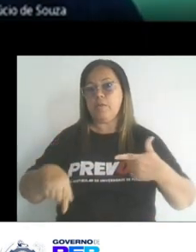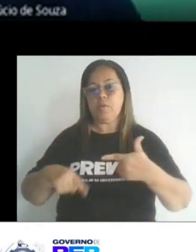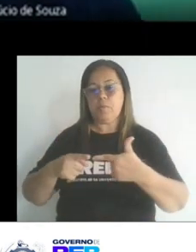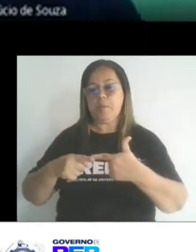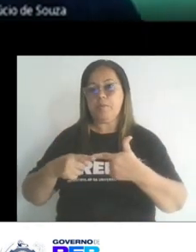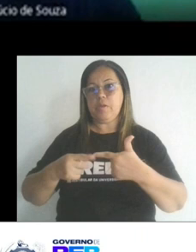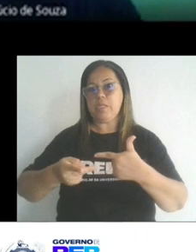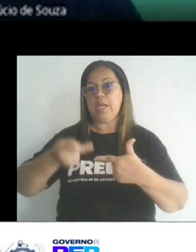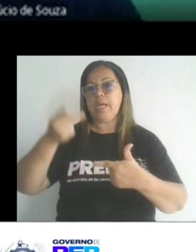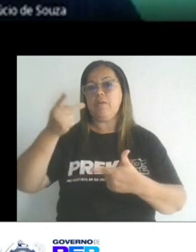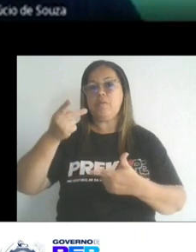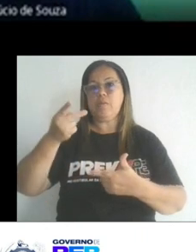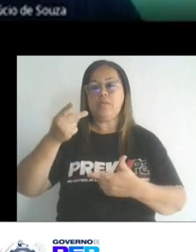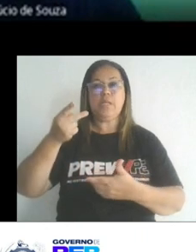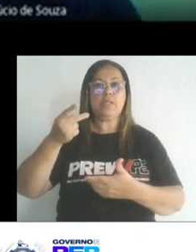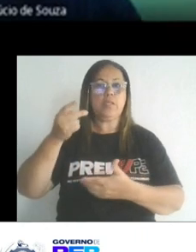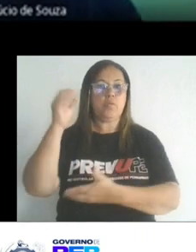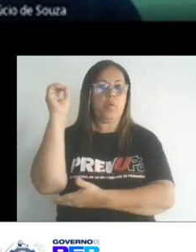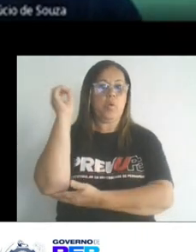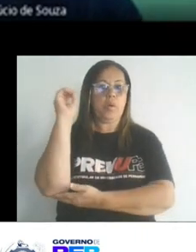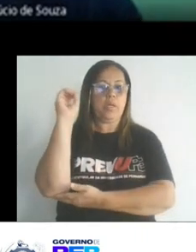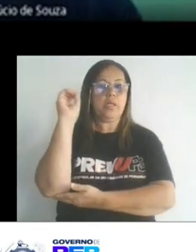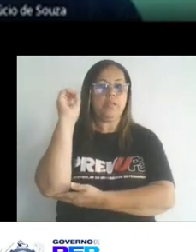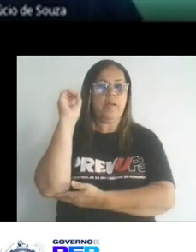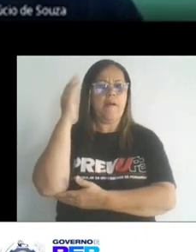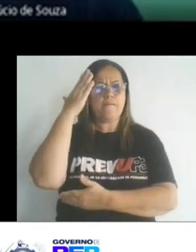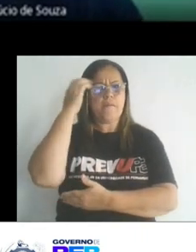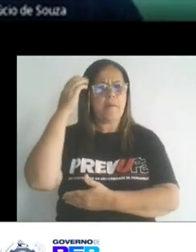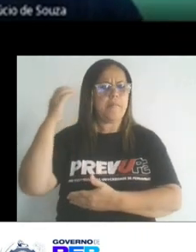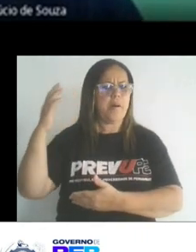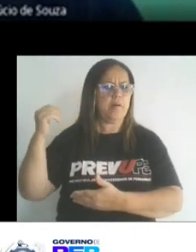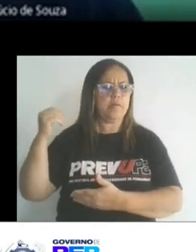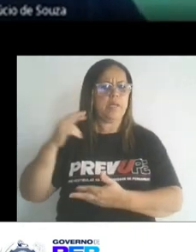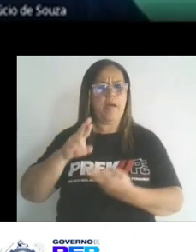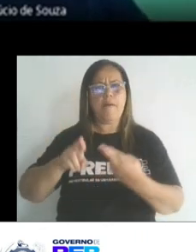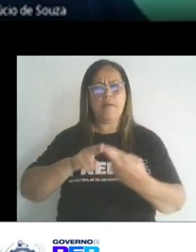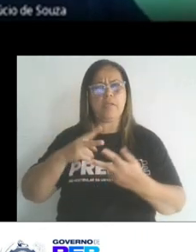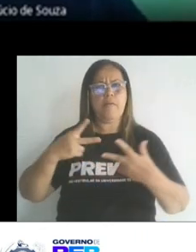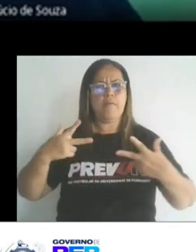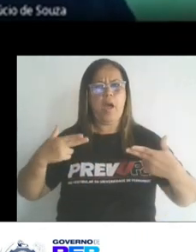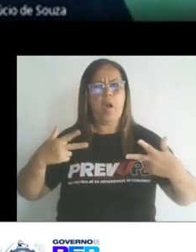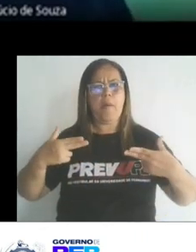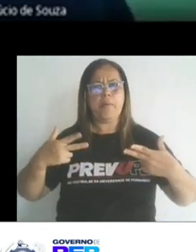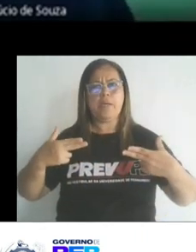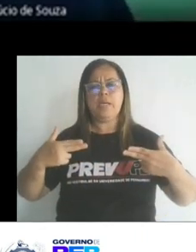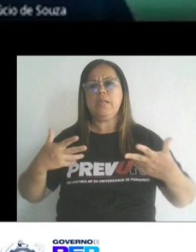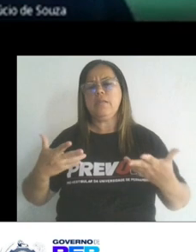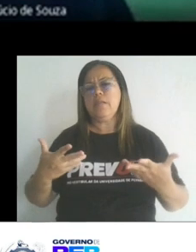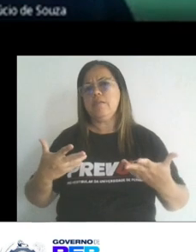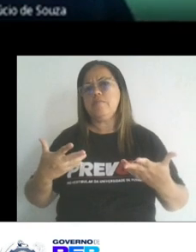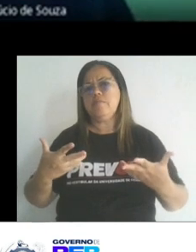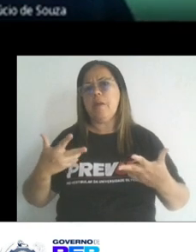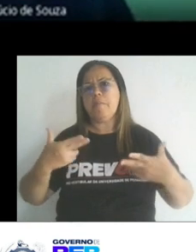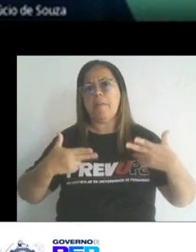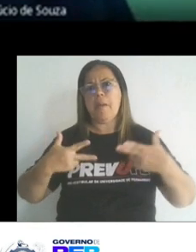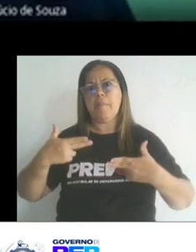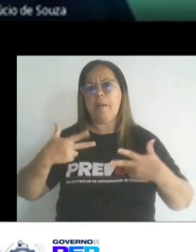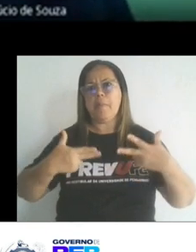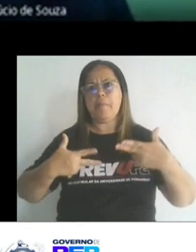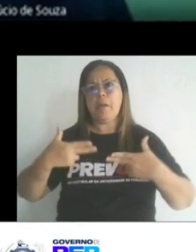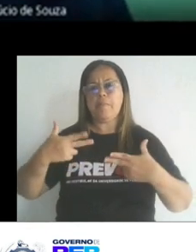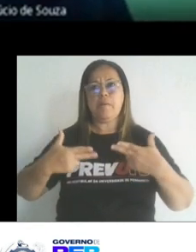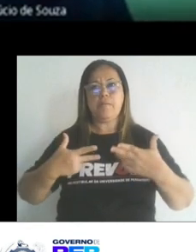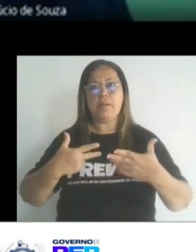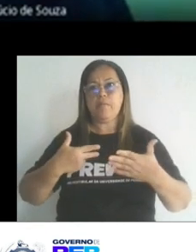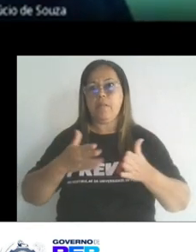que ocorreu no Rio Grande do Sul a famosa revolução farroupilha que foi a que durou mais